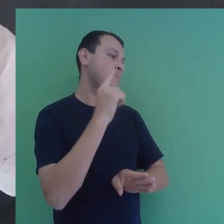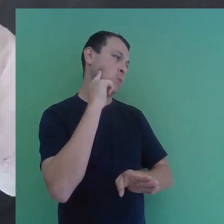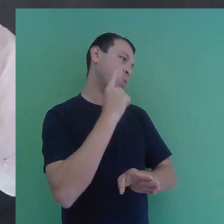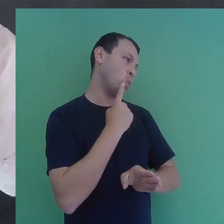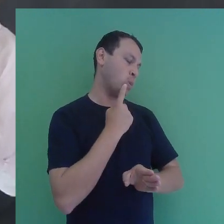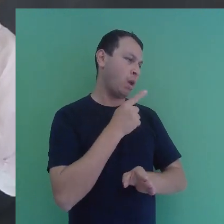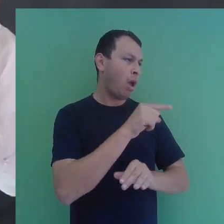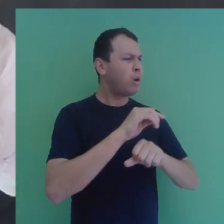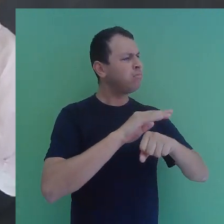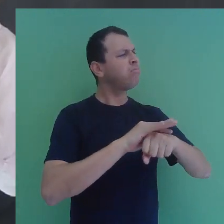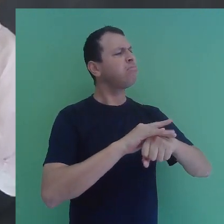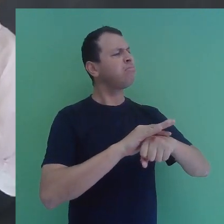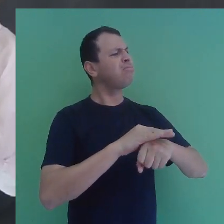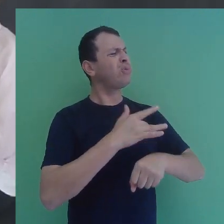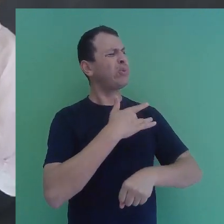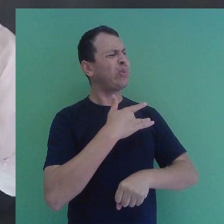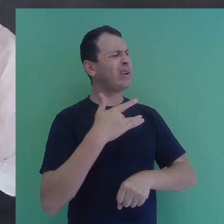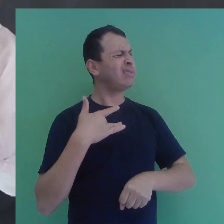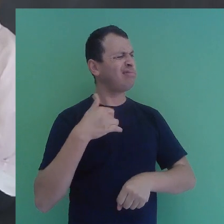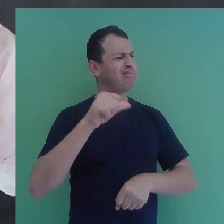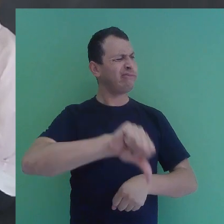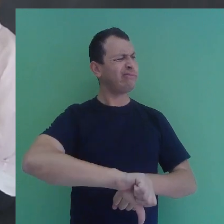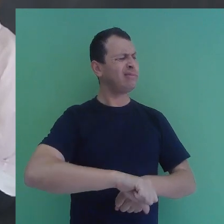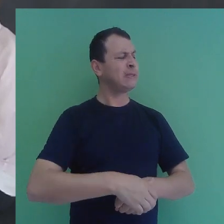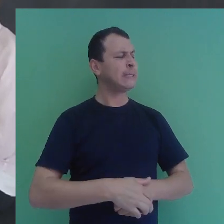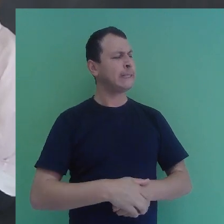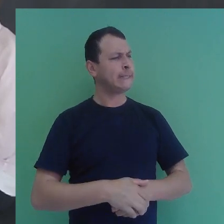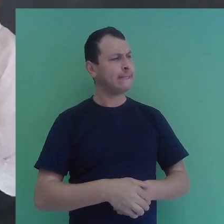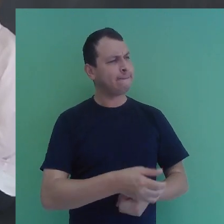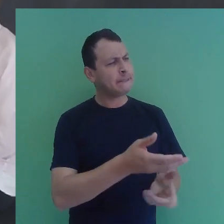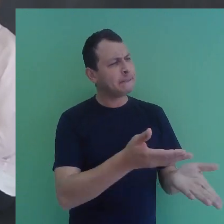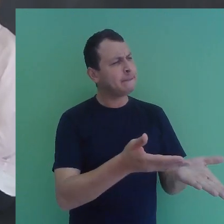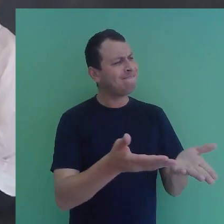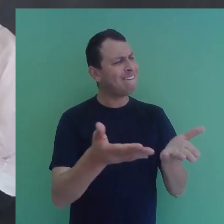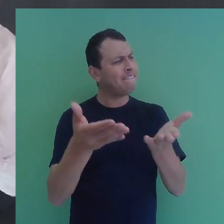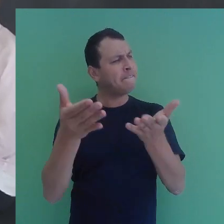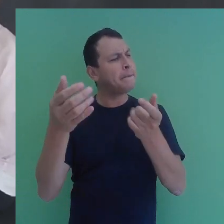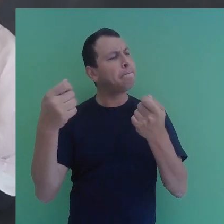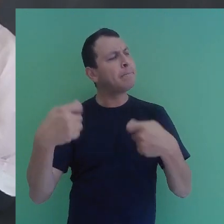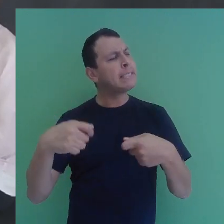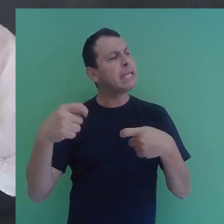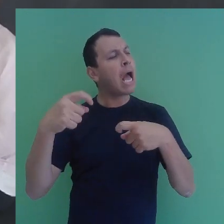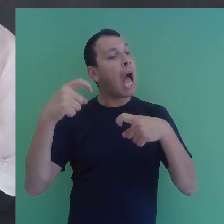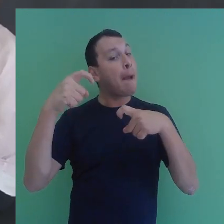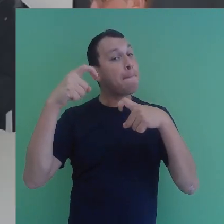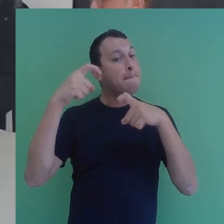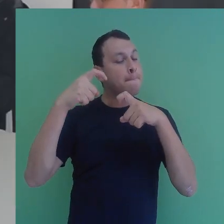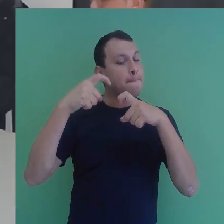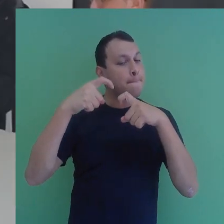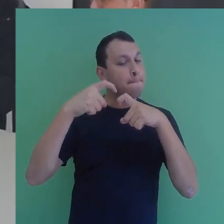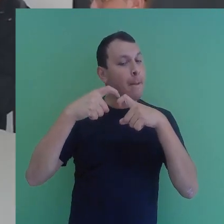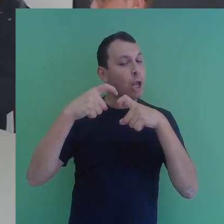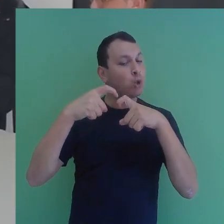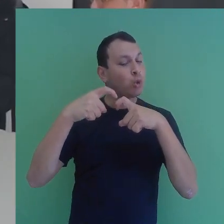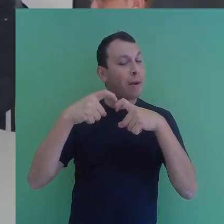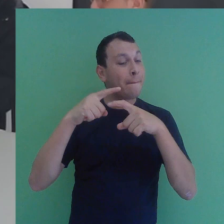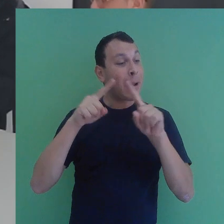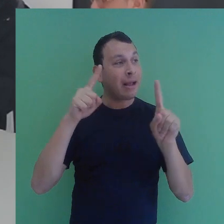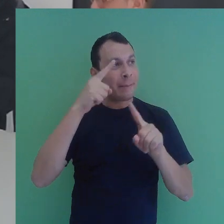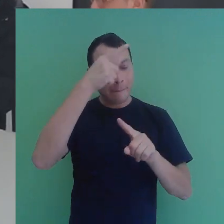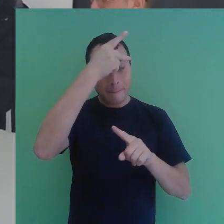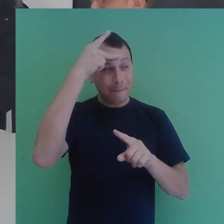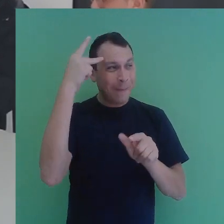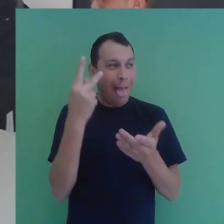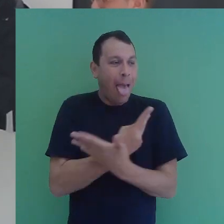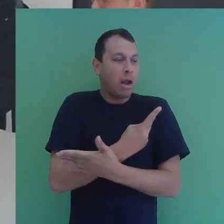fosse... Ele tinha dito que estava doente. Então a pessoa foi fazer o sinal de médico. O sinal de médico é assim.